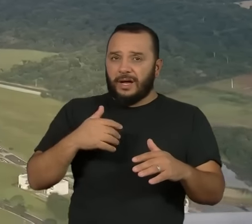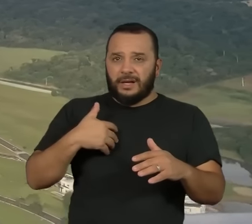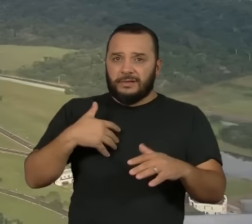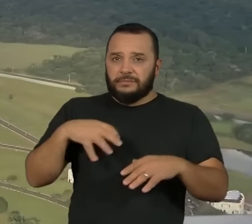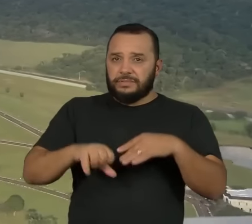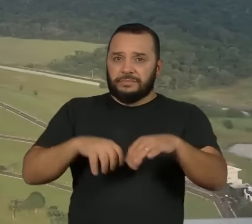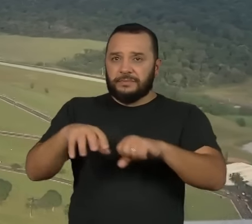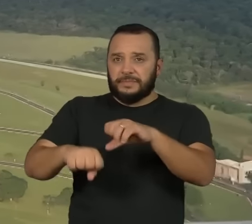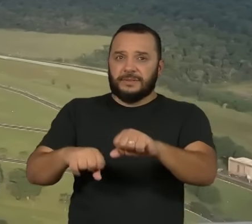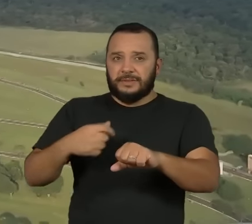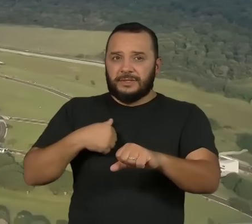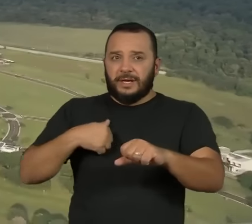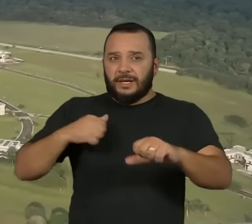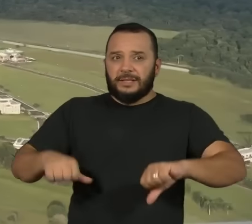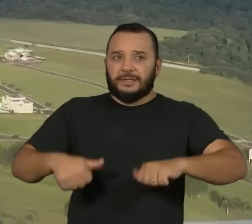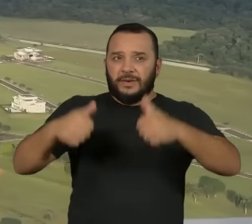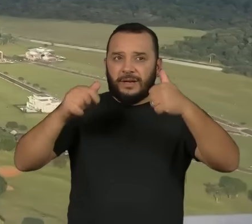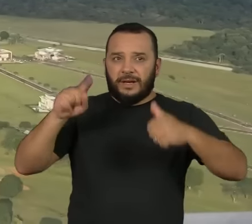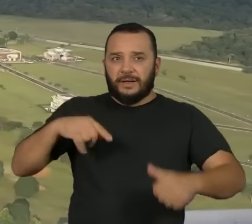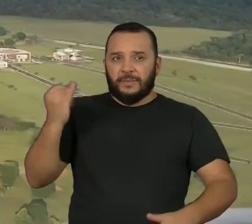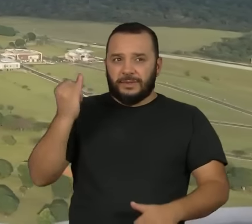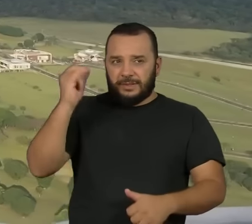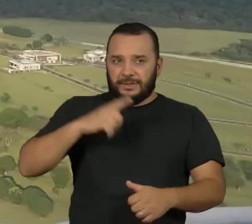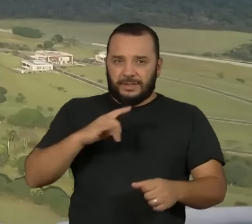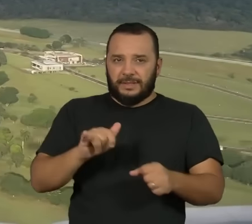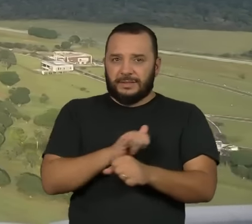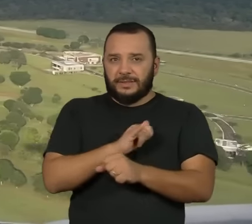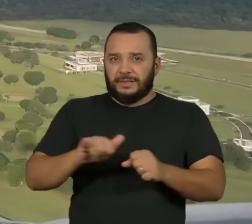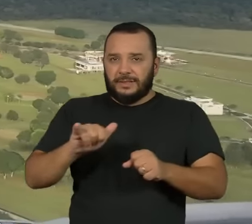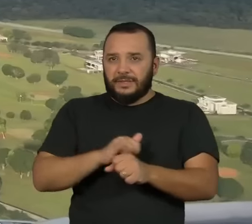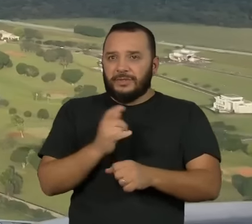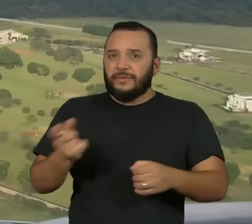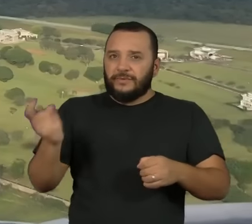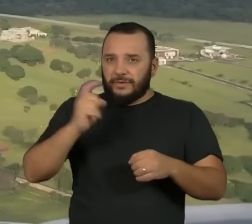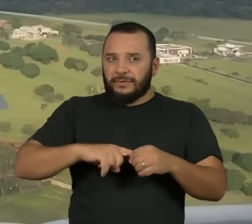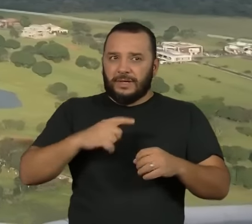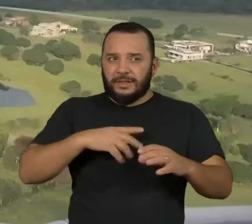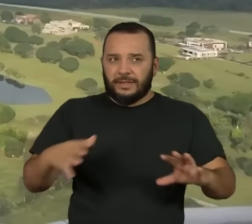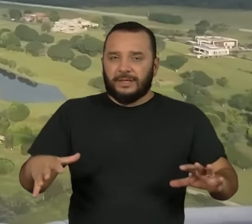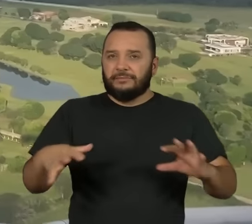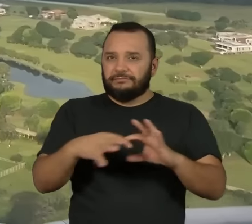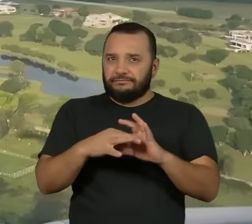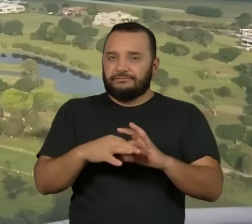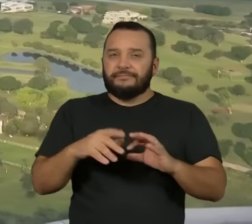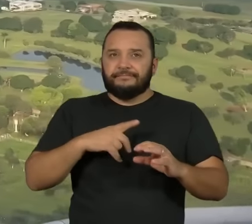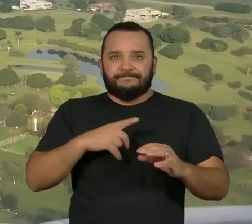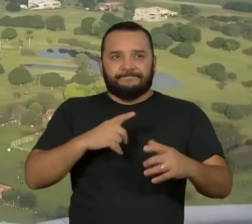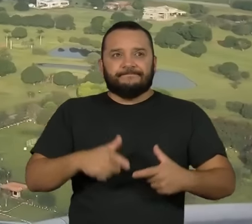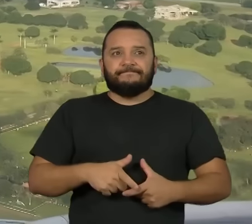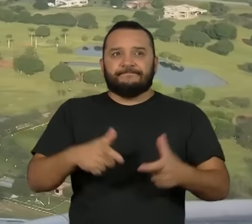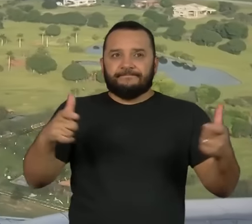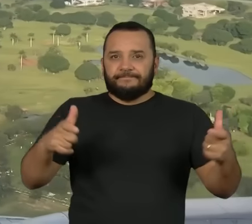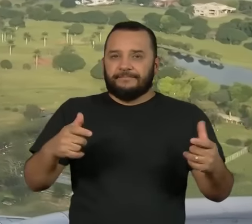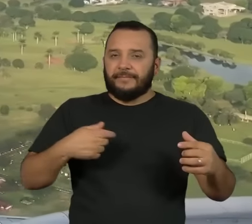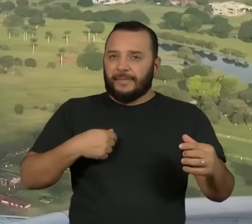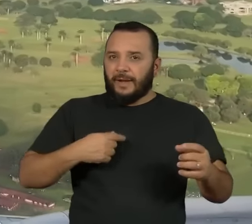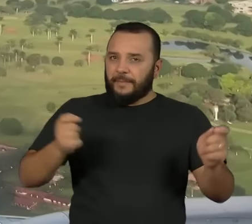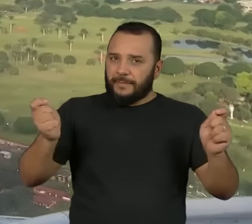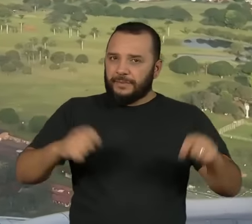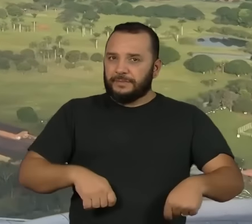restaurar isso é fundamental, estratégico para a gente voltar a ter conectividade, voltar a ampliar a possibilidade,